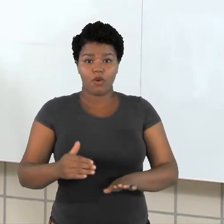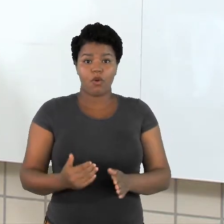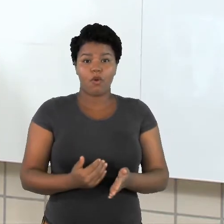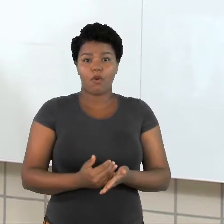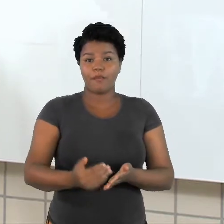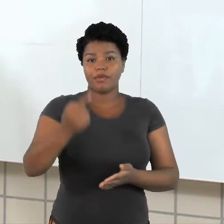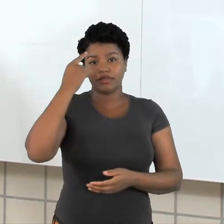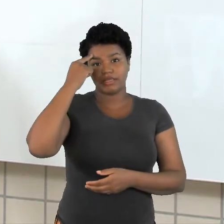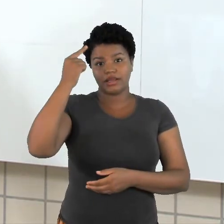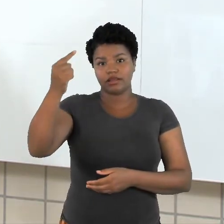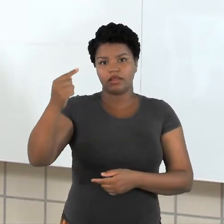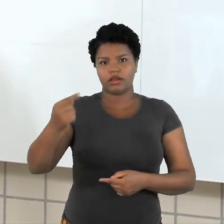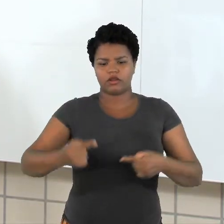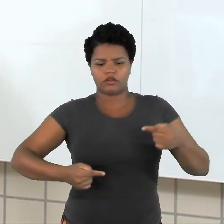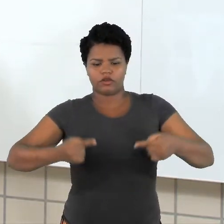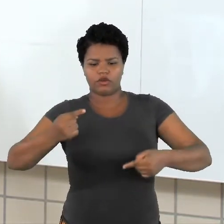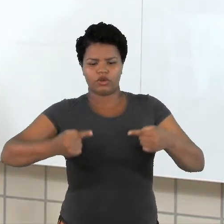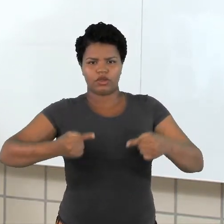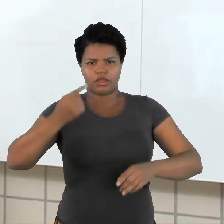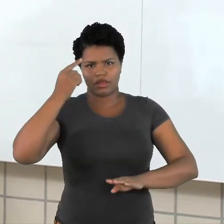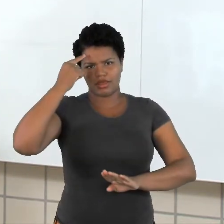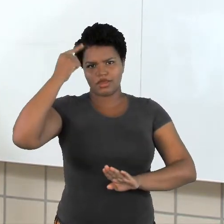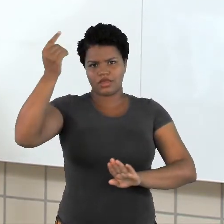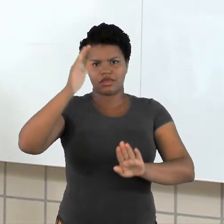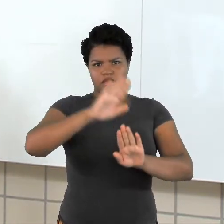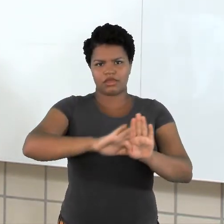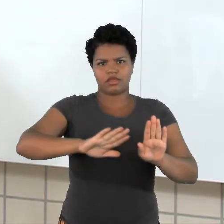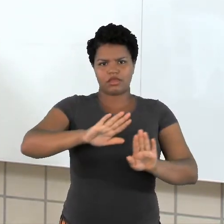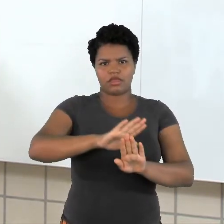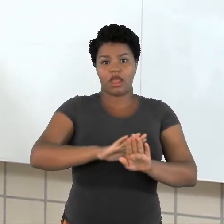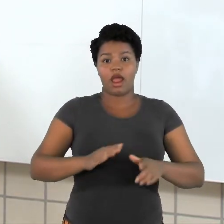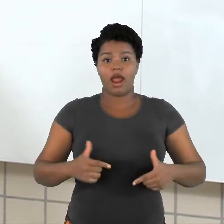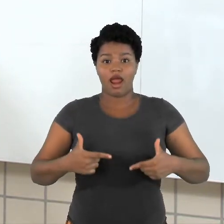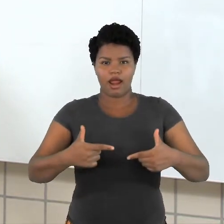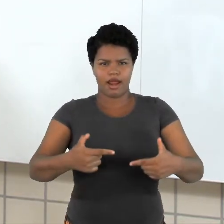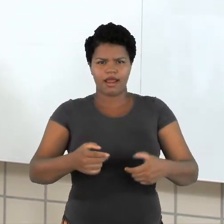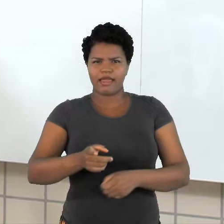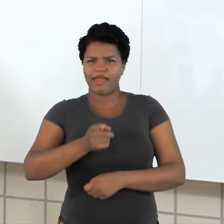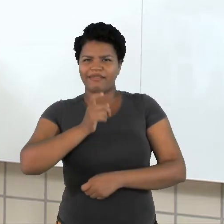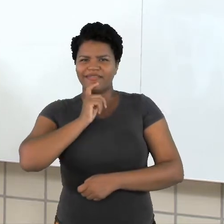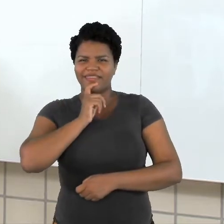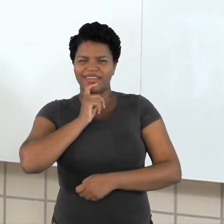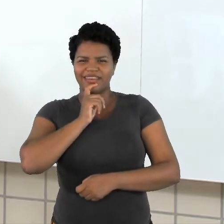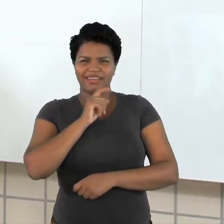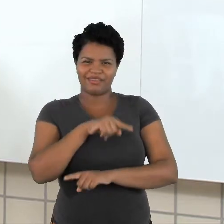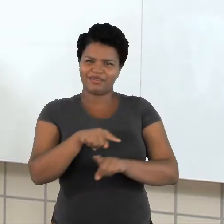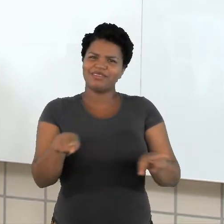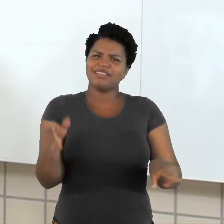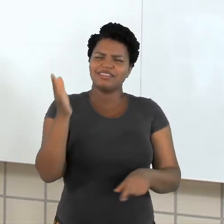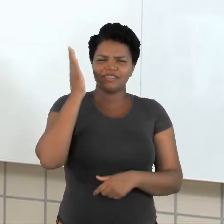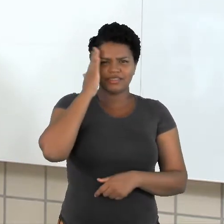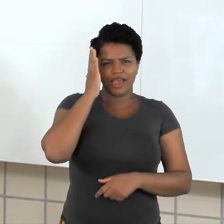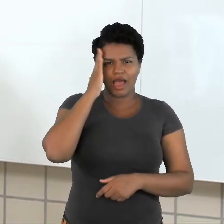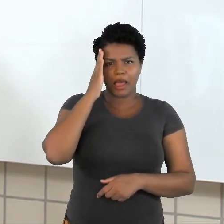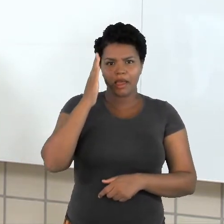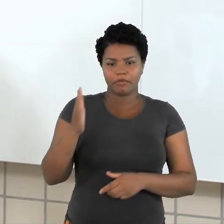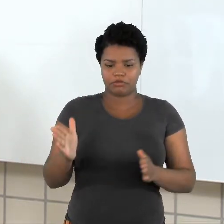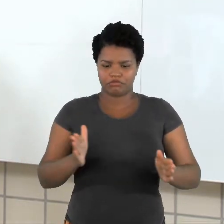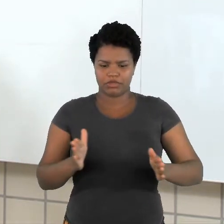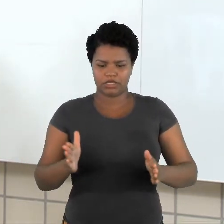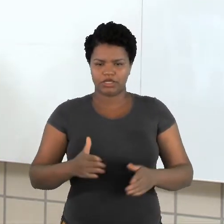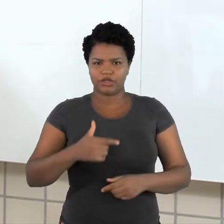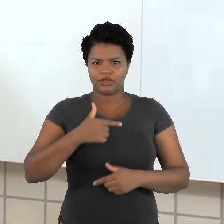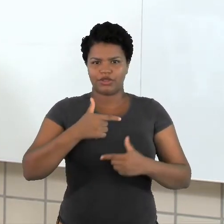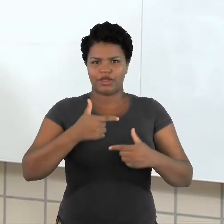de conflito ideológico, a chamada Guerra Fria. E vocês sabem que durante a Guerra Fria, já